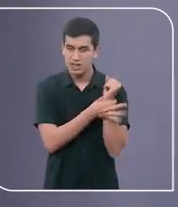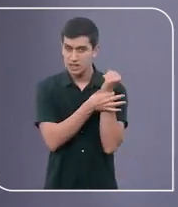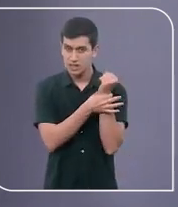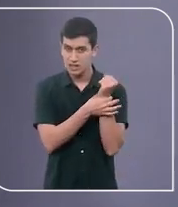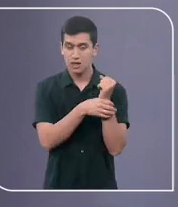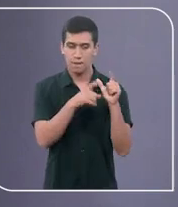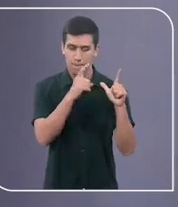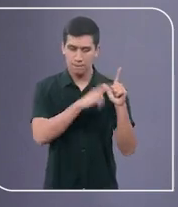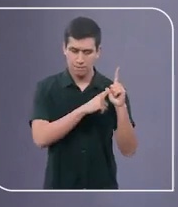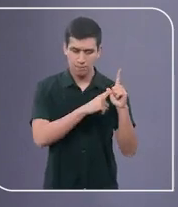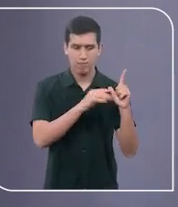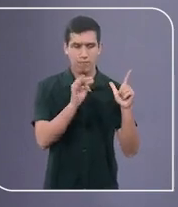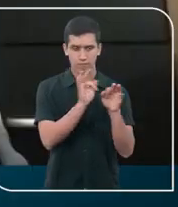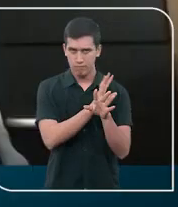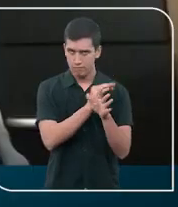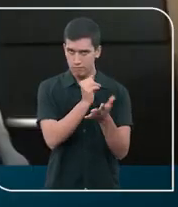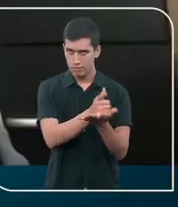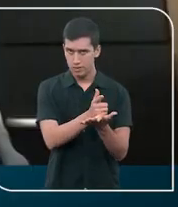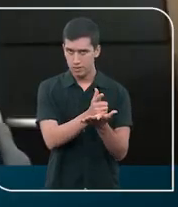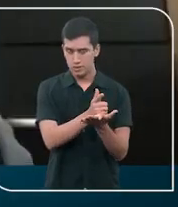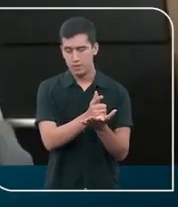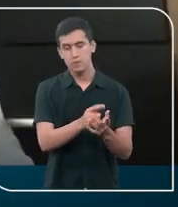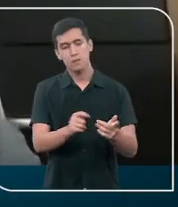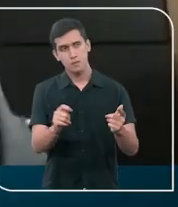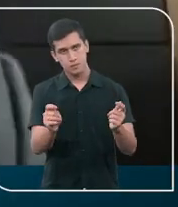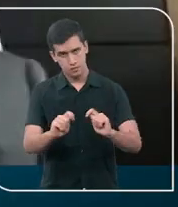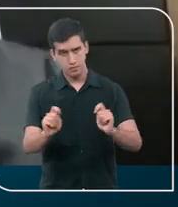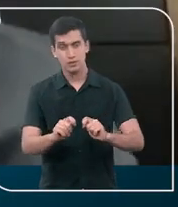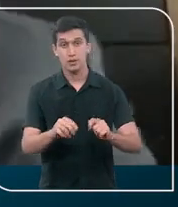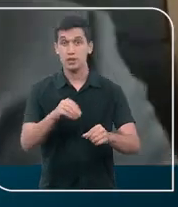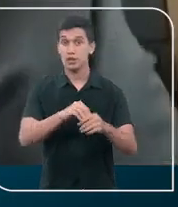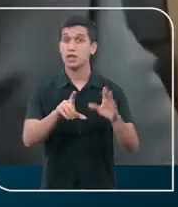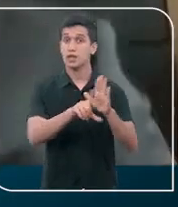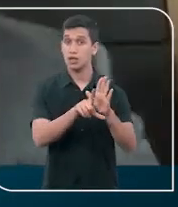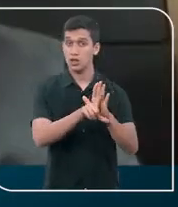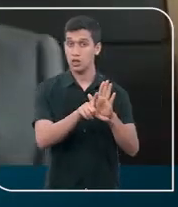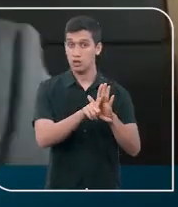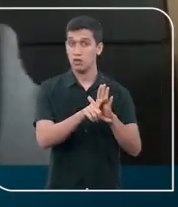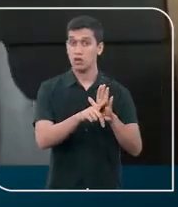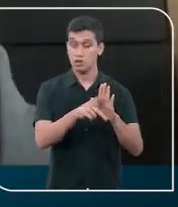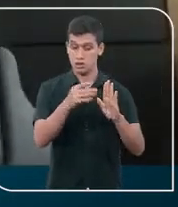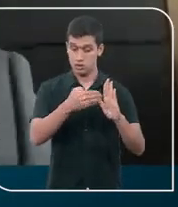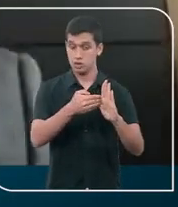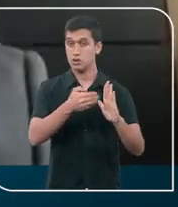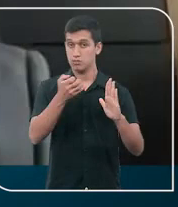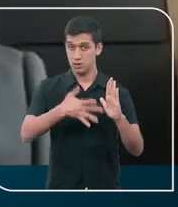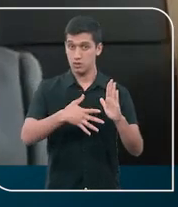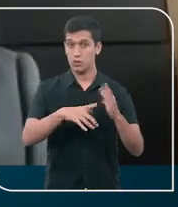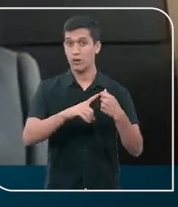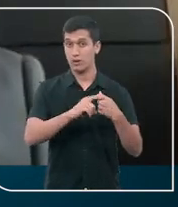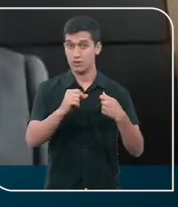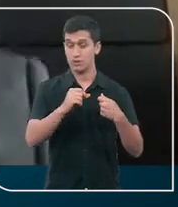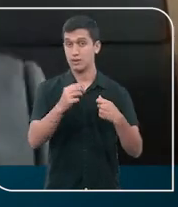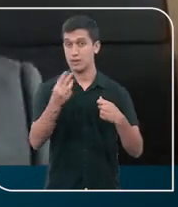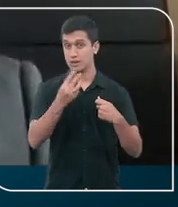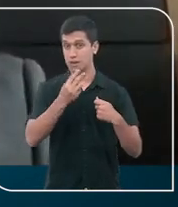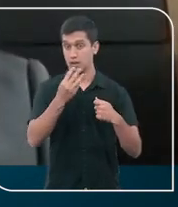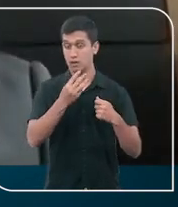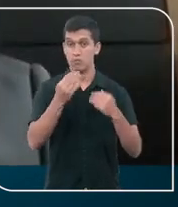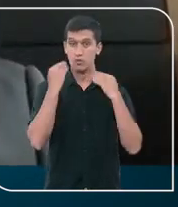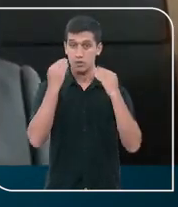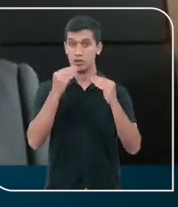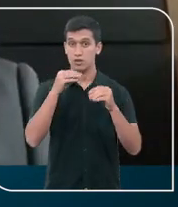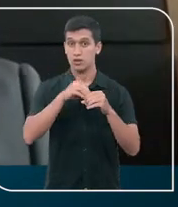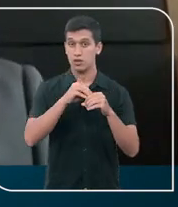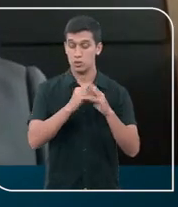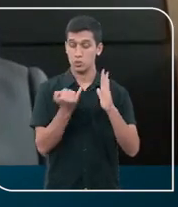Sim, dentro da própria Lei 8.009 de 90, no seu artigo 3º, vem disposto lá no